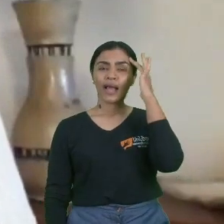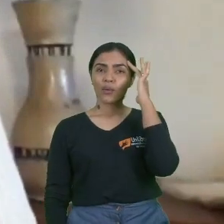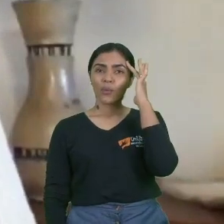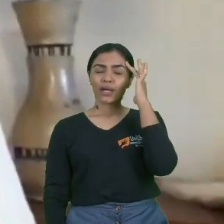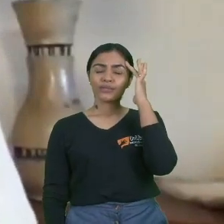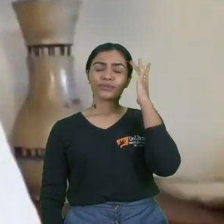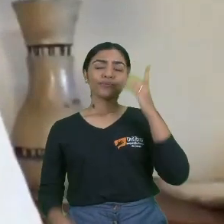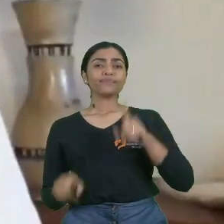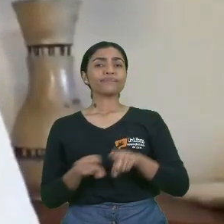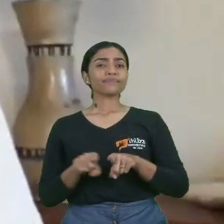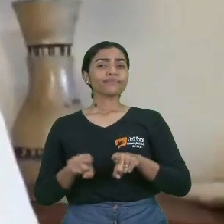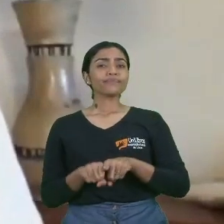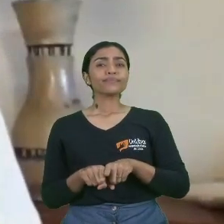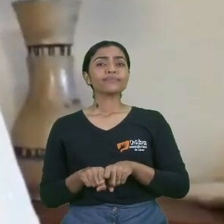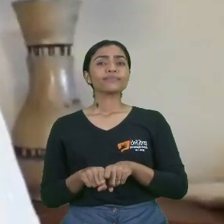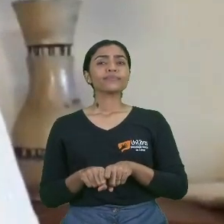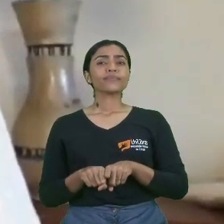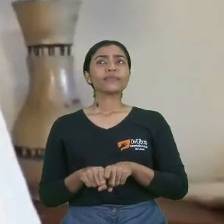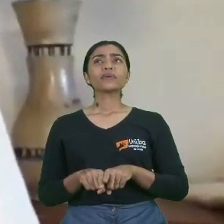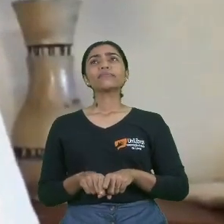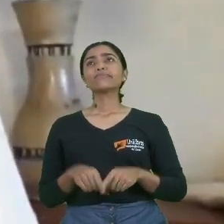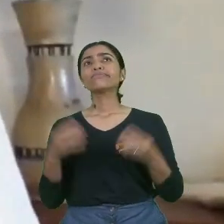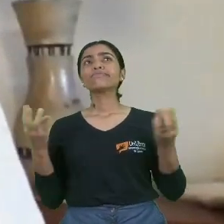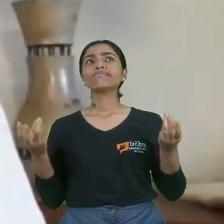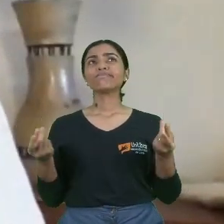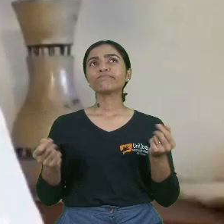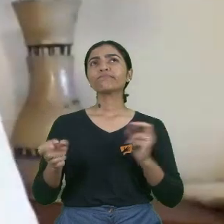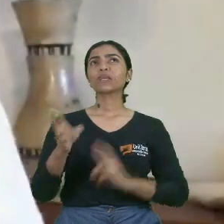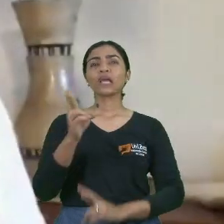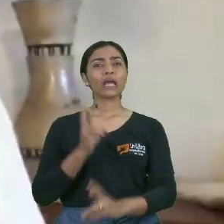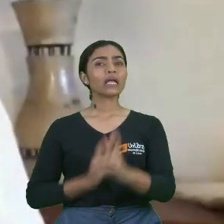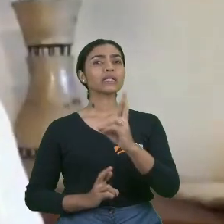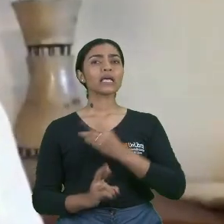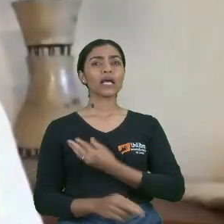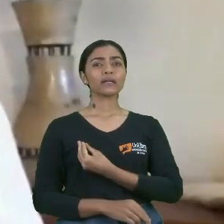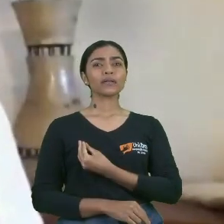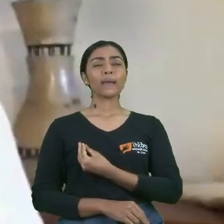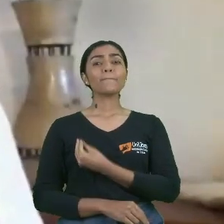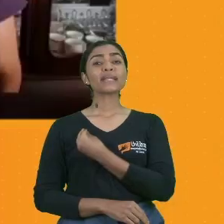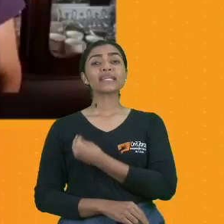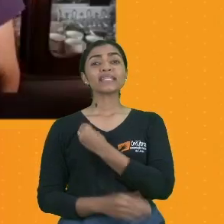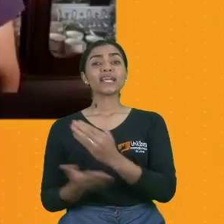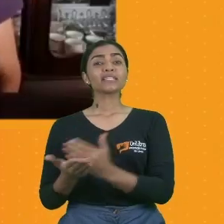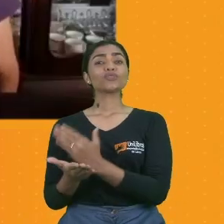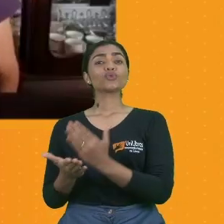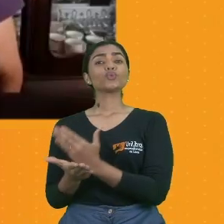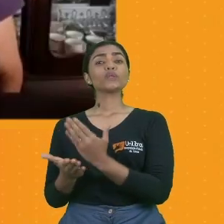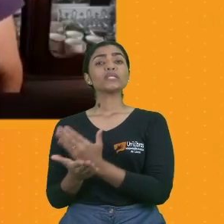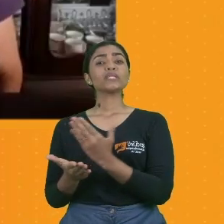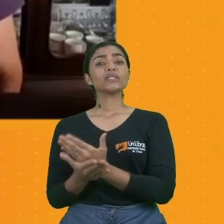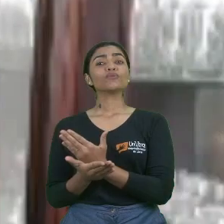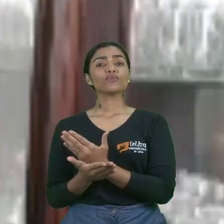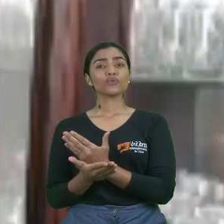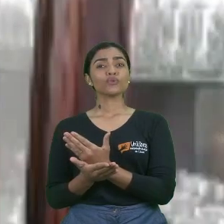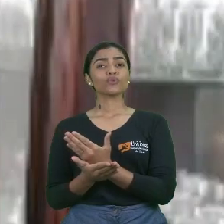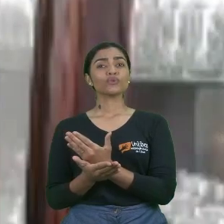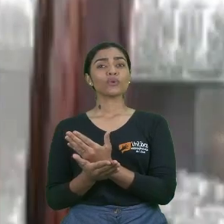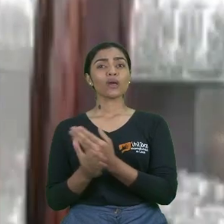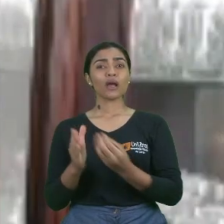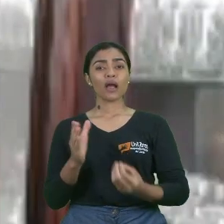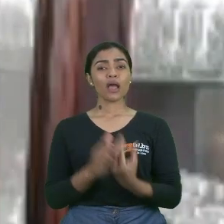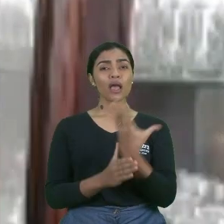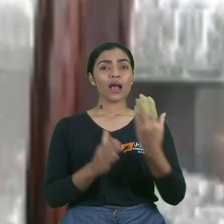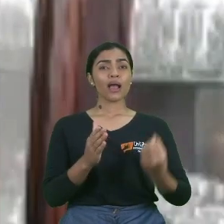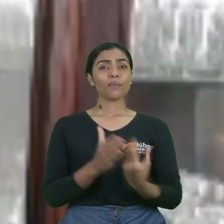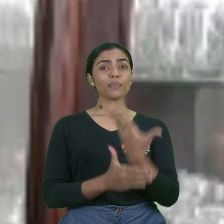também é tem muito a ver com a presença do livro nos trabalhos acontecer mas eu acho